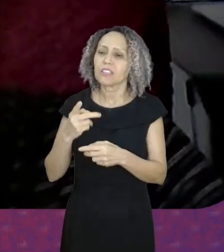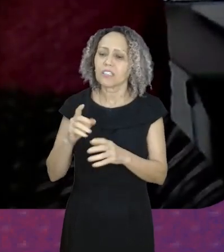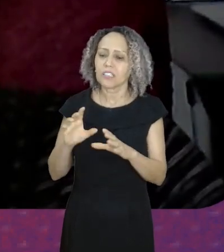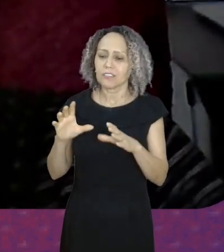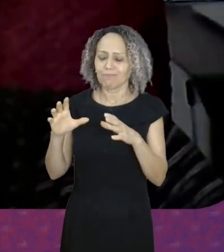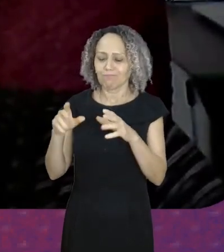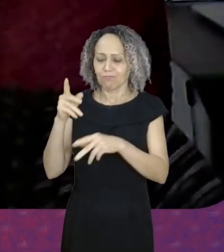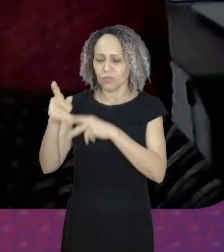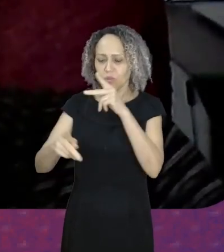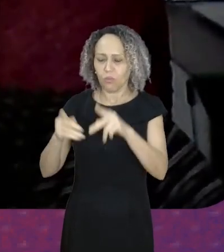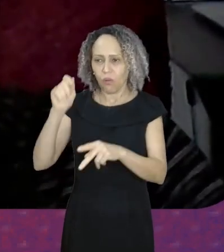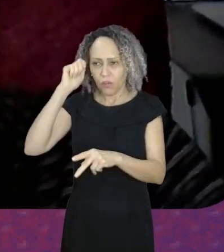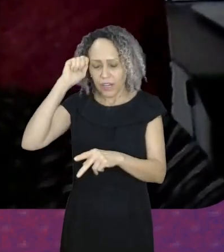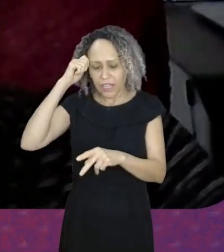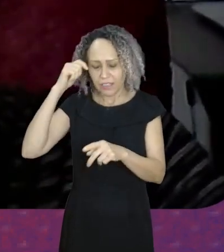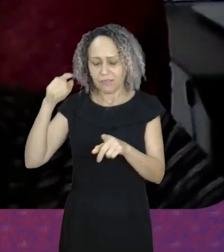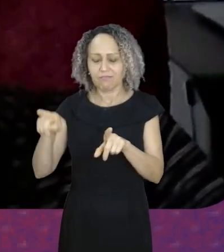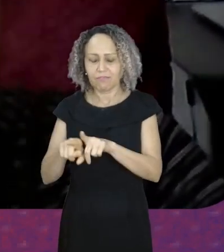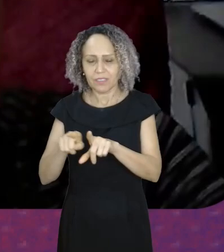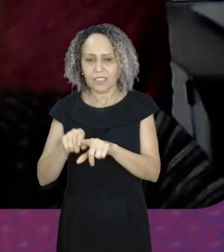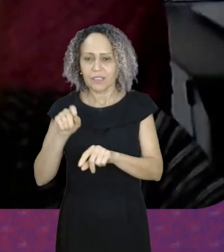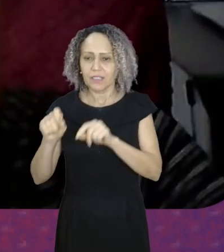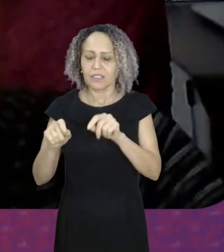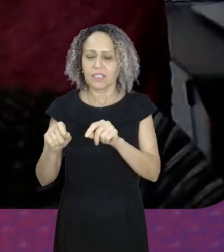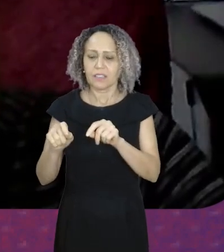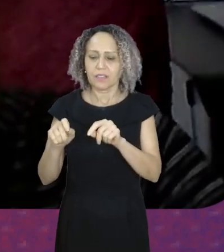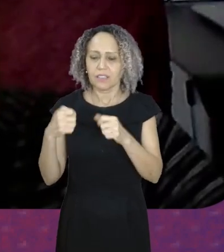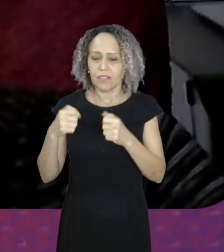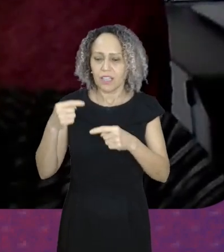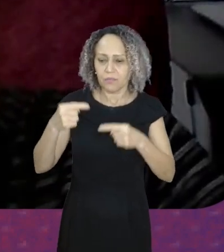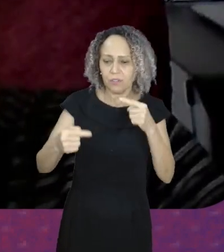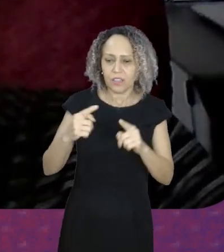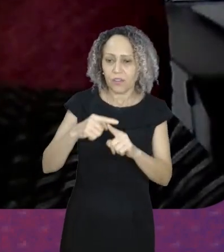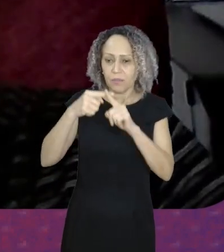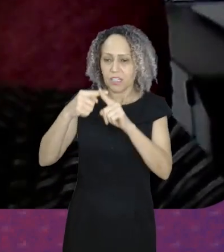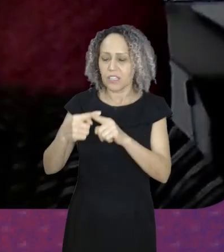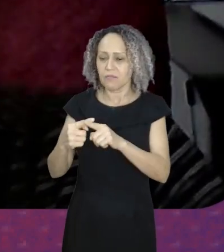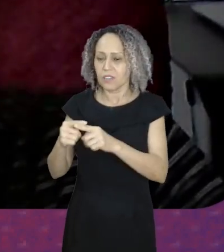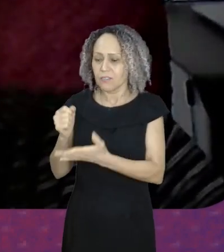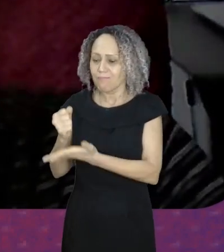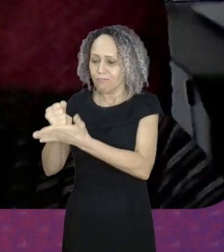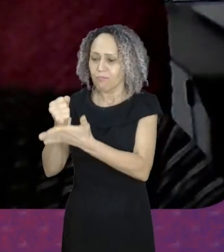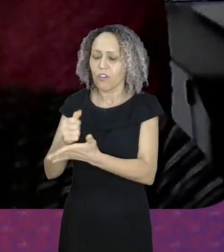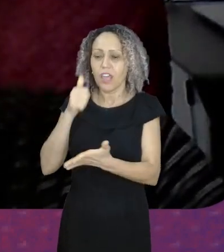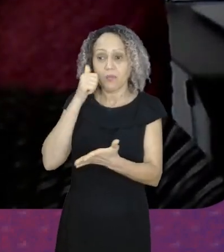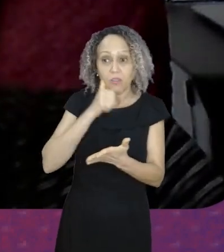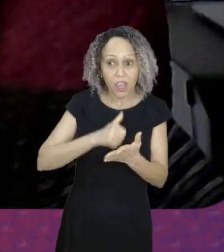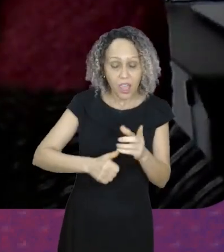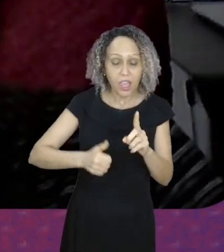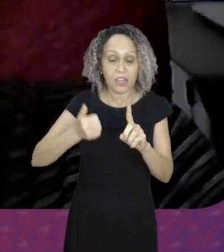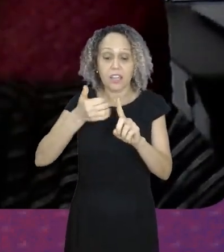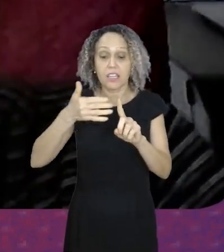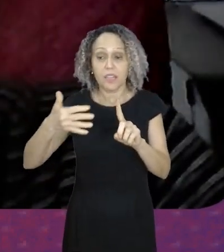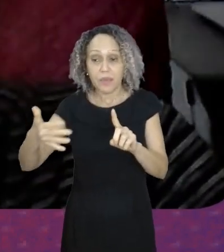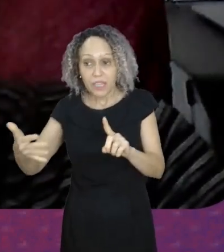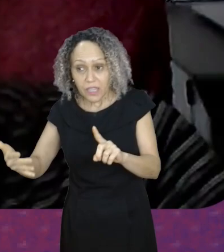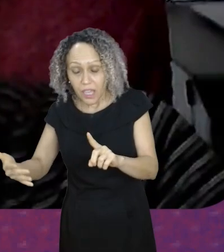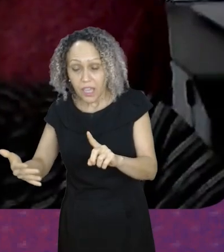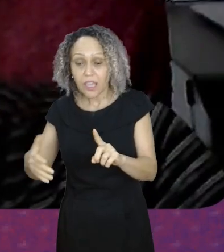ações afirmativas também para mulheres, para o público LGBT,